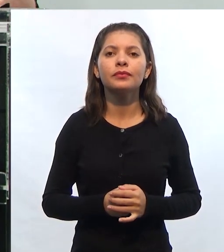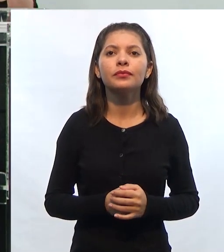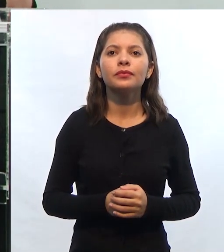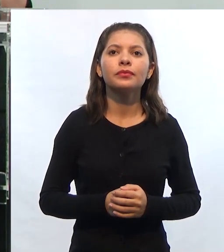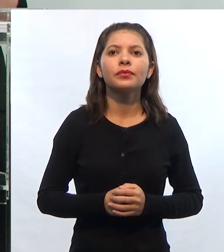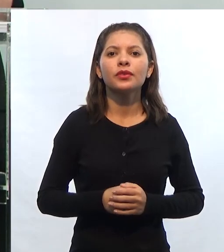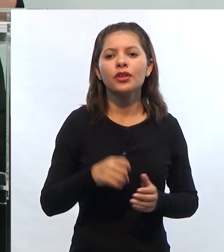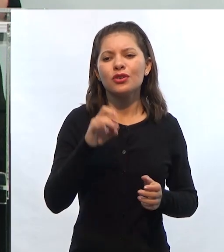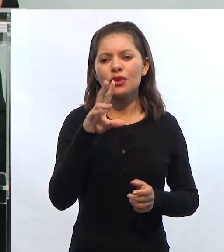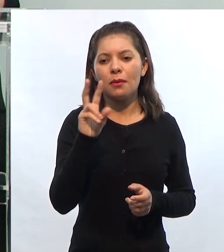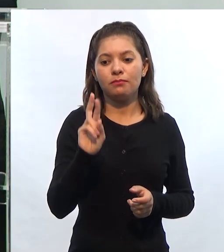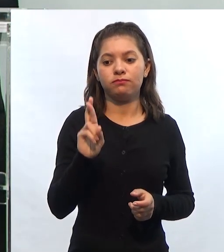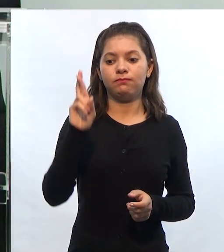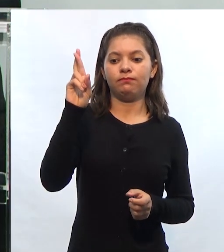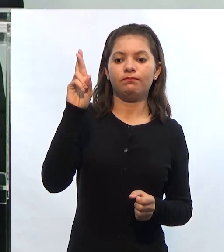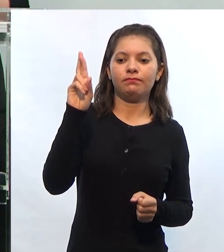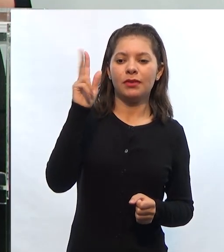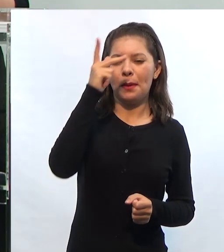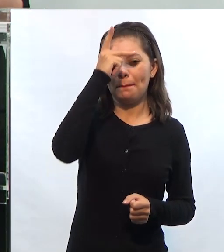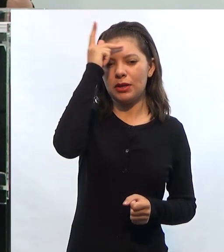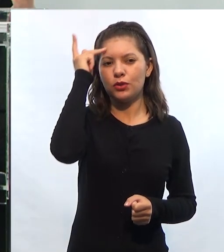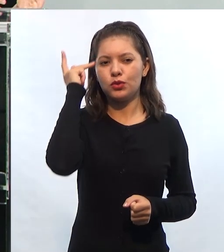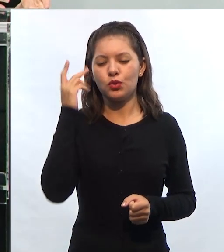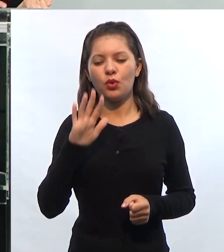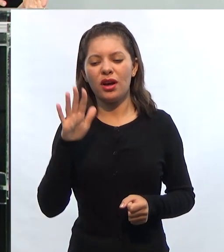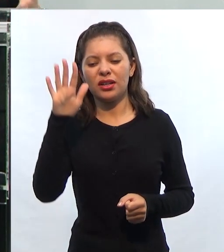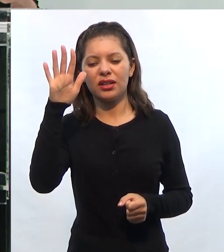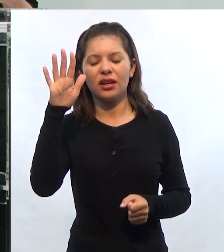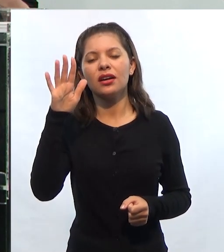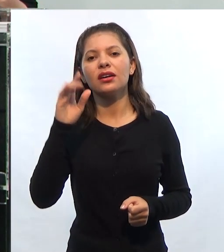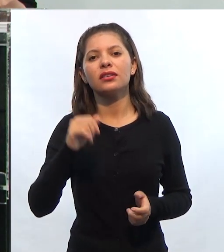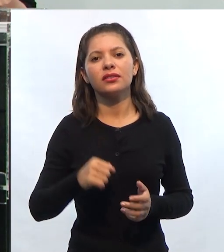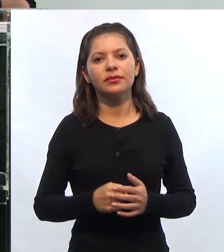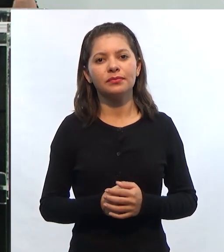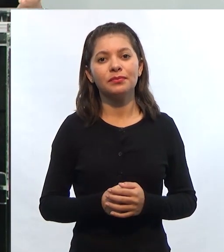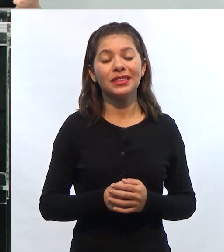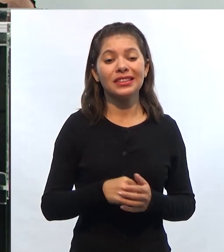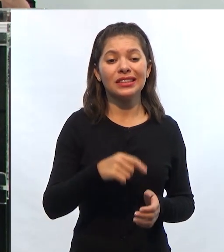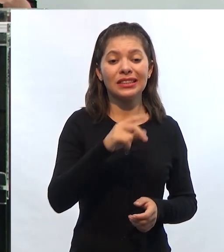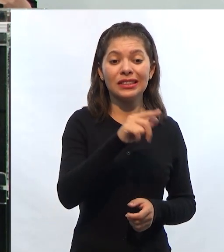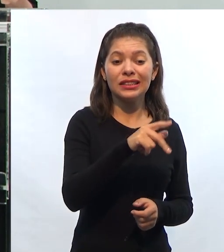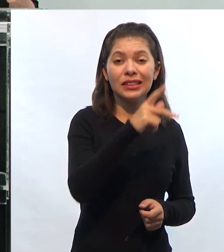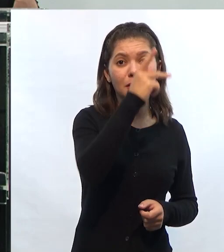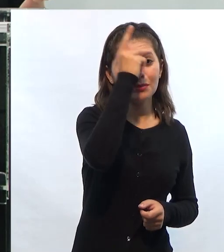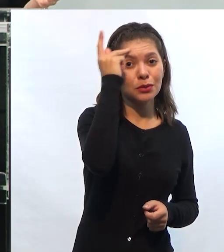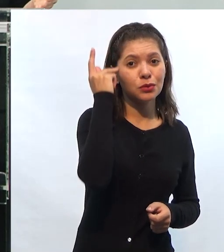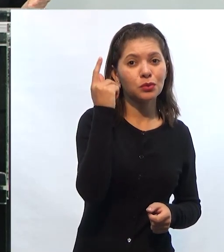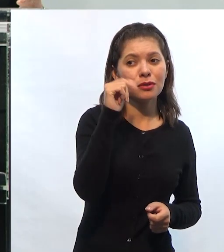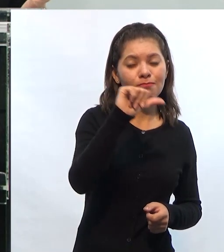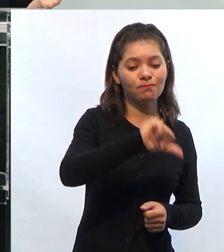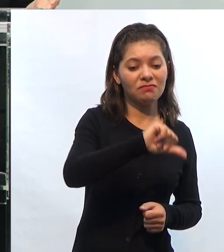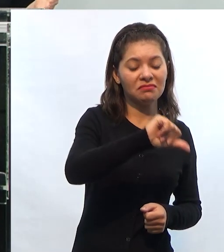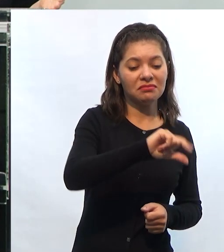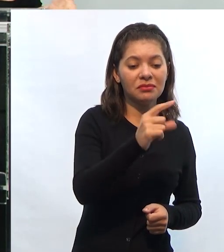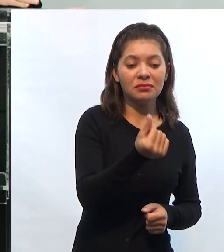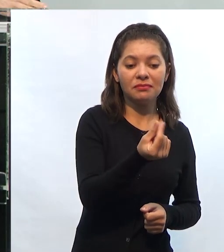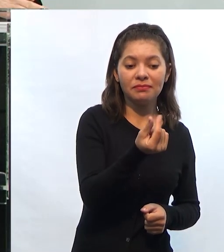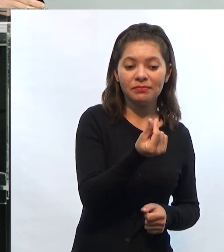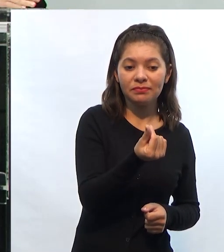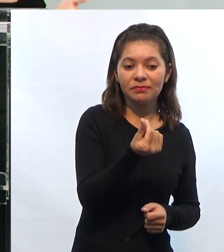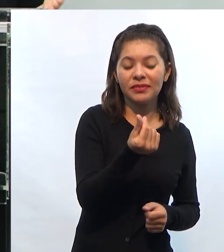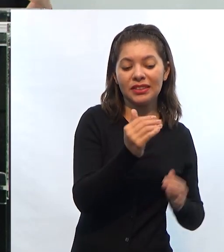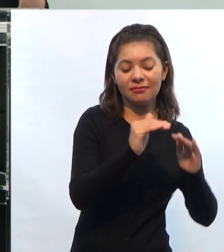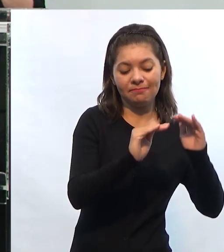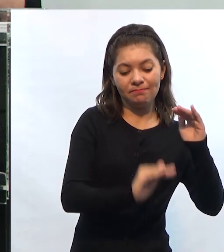então apenas os ricos tinham acesso àquilo, e as pessoas com menos capacidade, né, financeira, elas tinham acesso a coisas